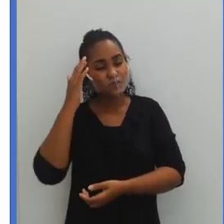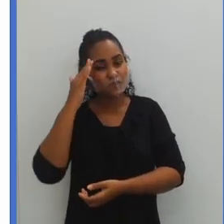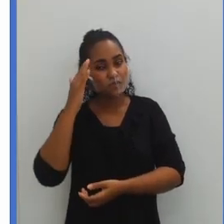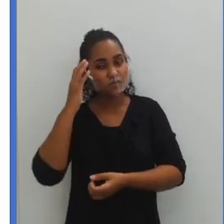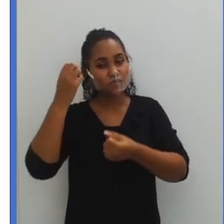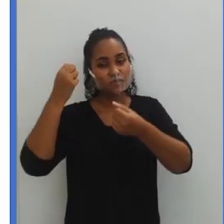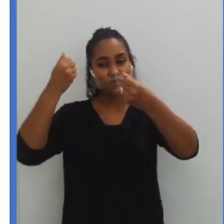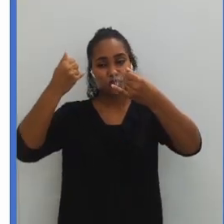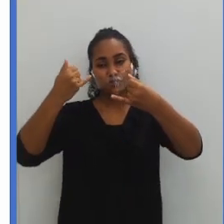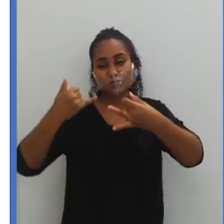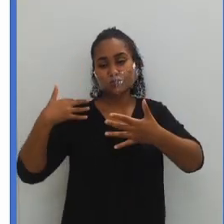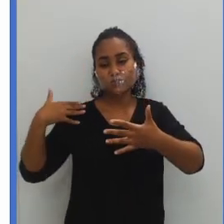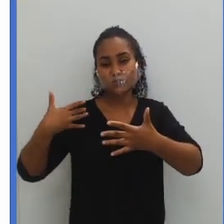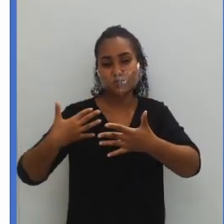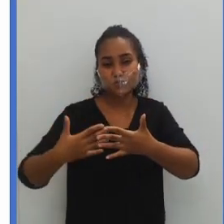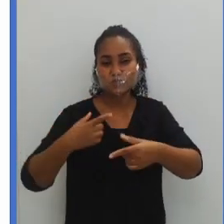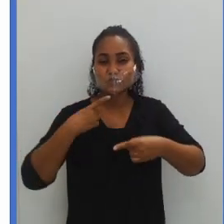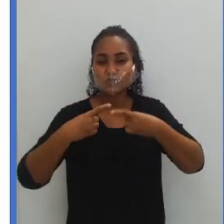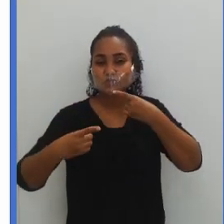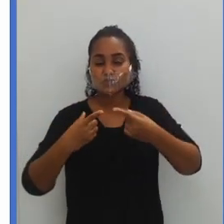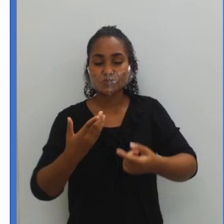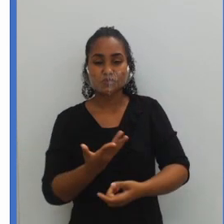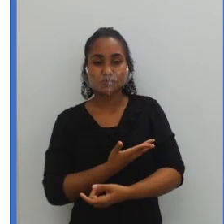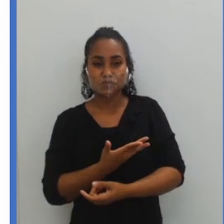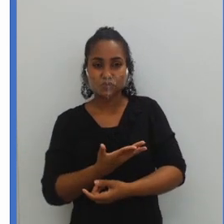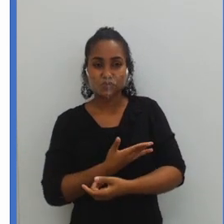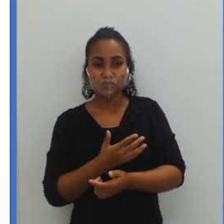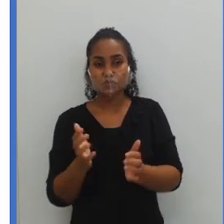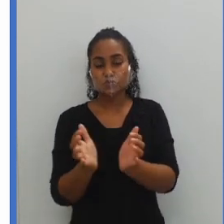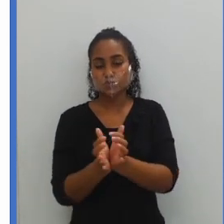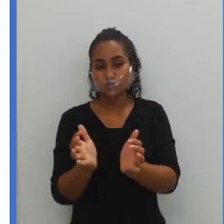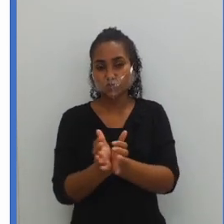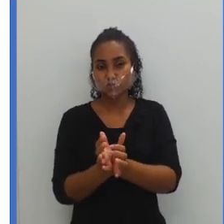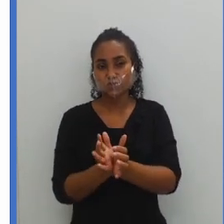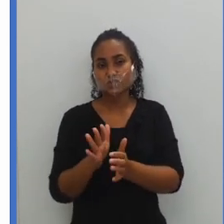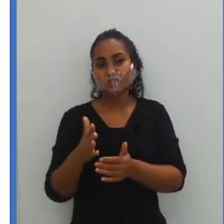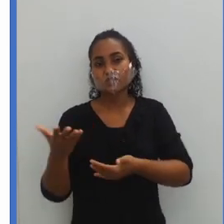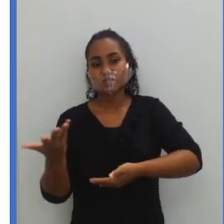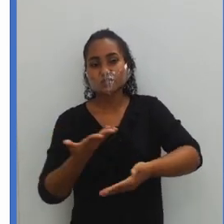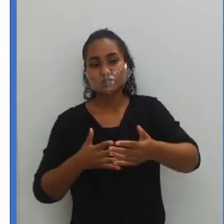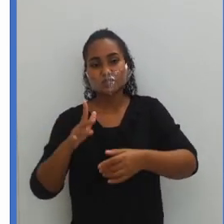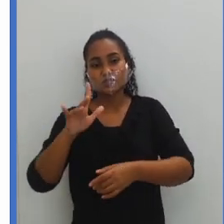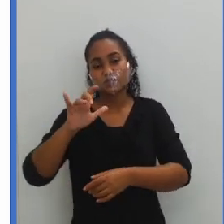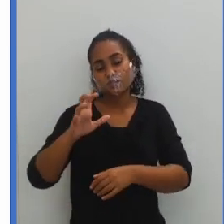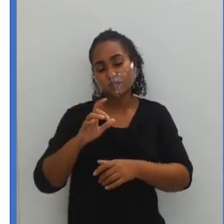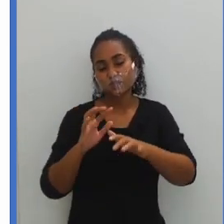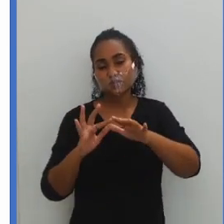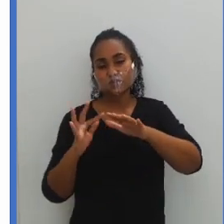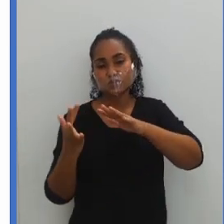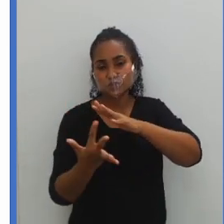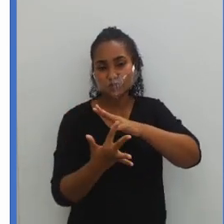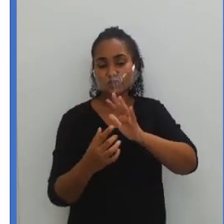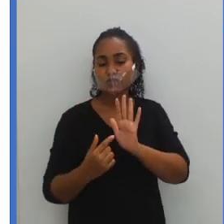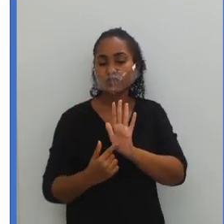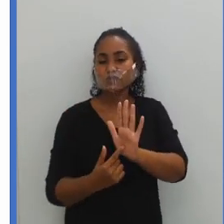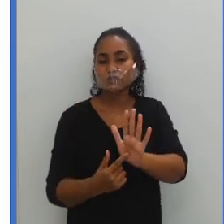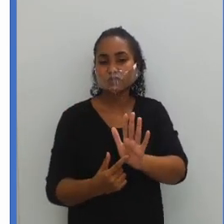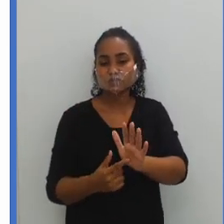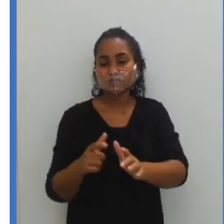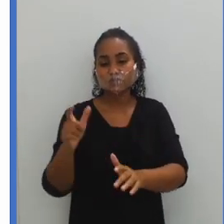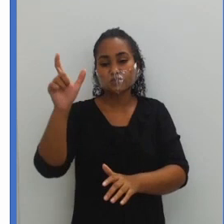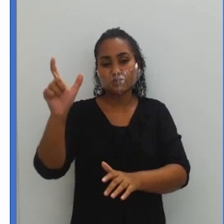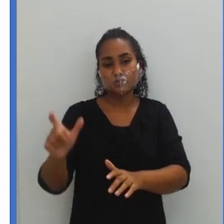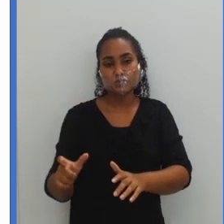reflita sobre o que a gente abordou e dialogue com os seus amigos de uma turma através das redes sociais sobre a